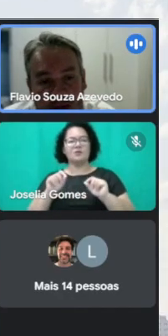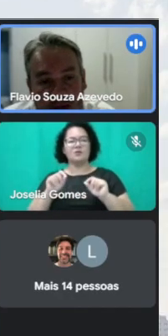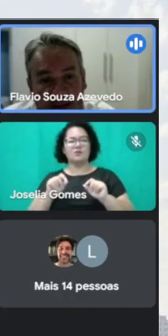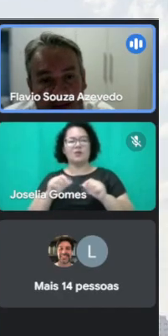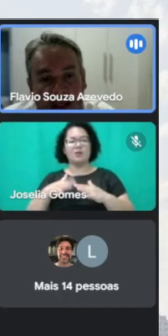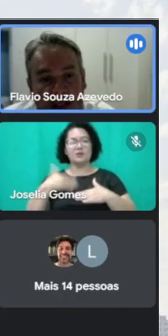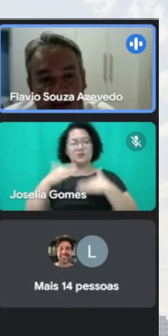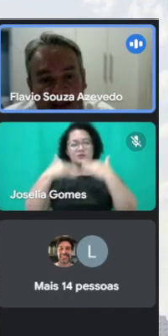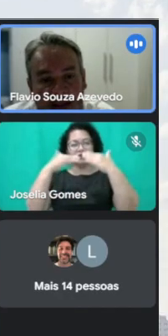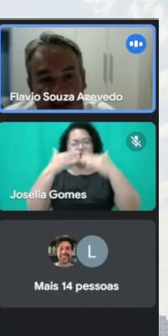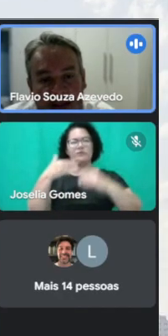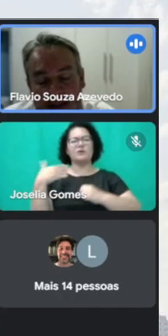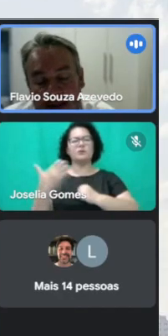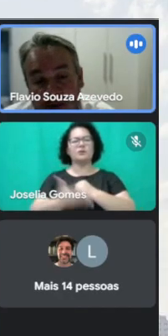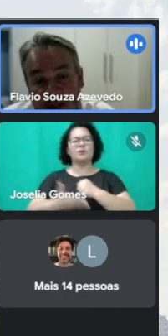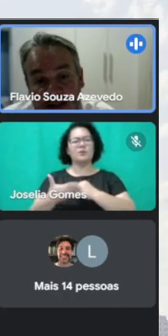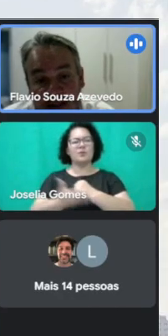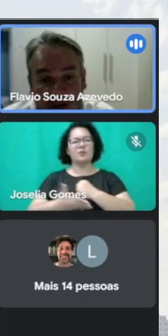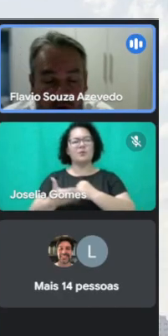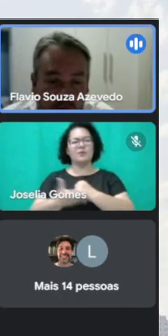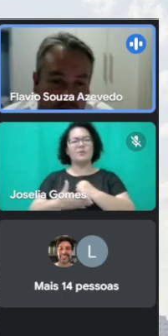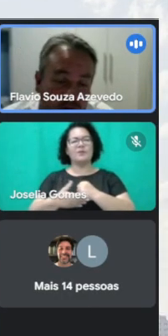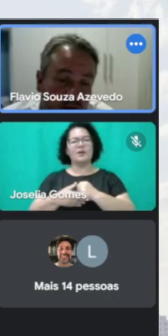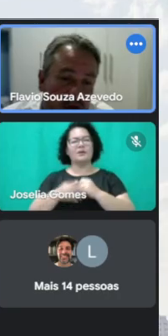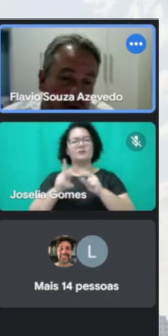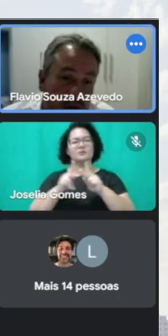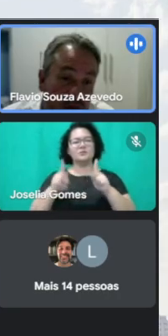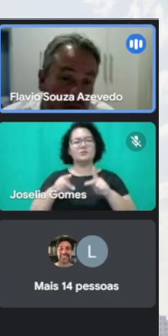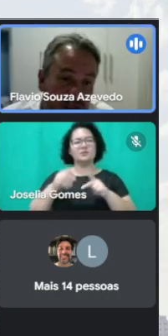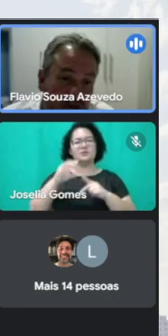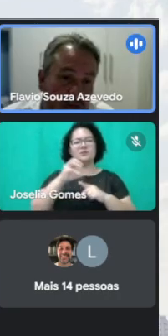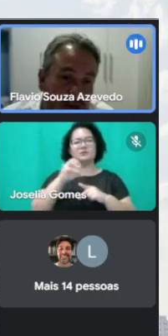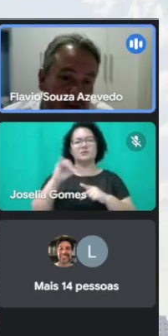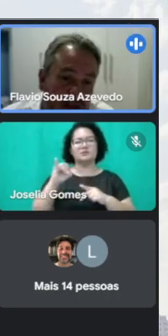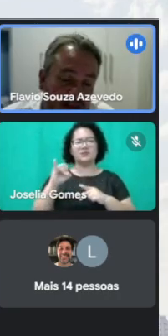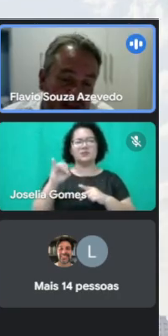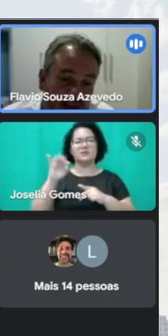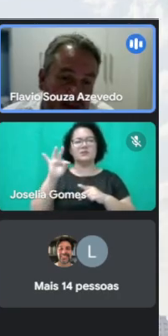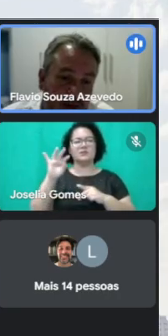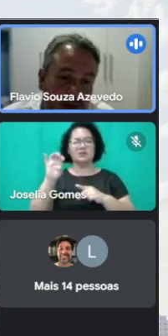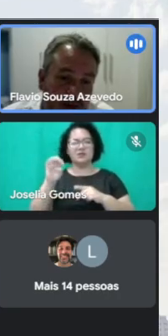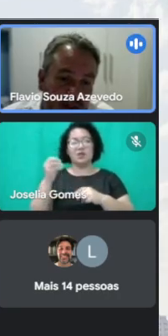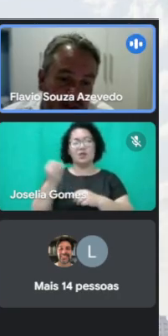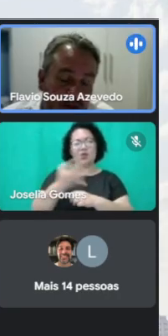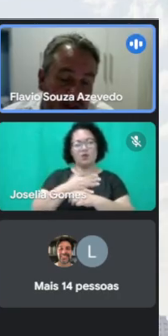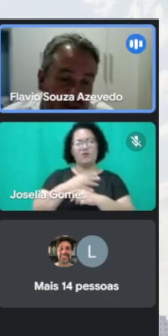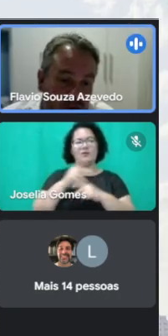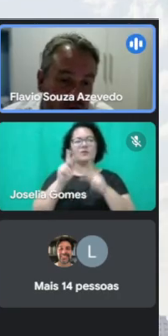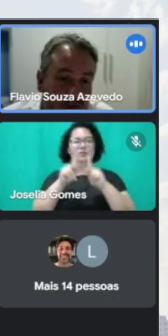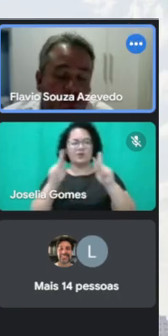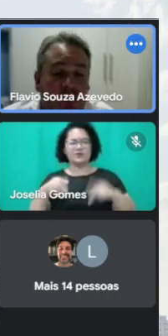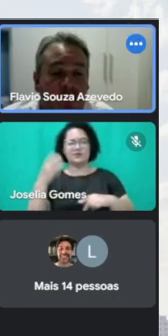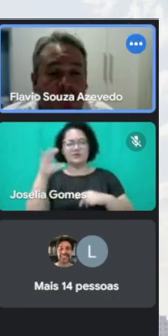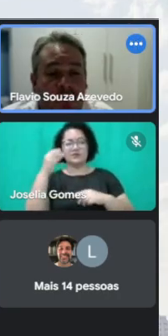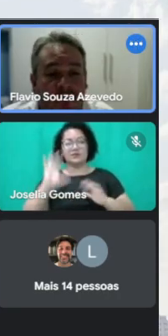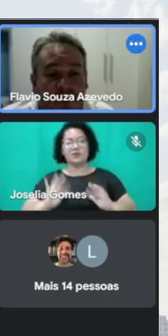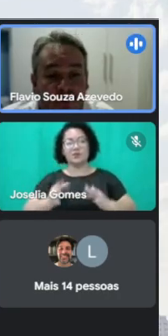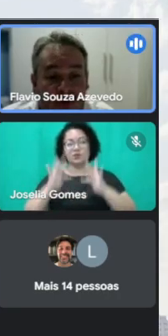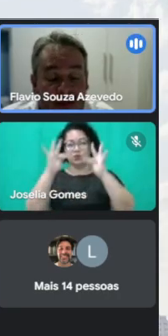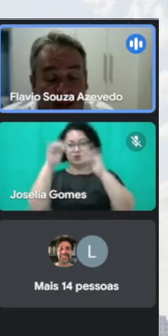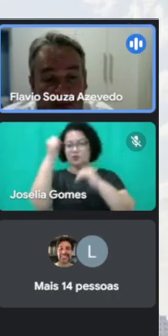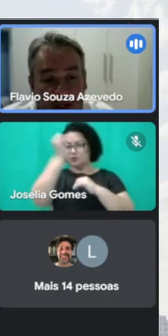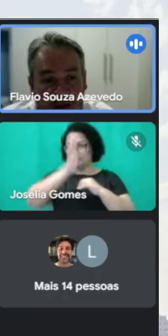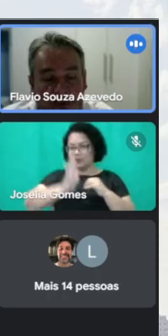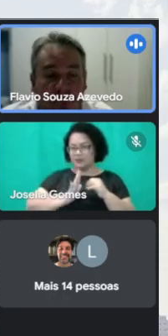desenvolvido a partir desse projeto City Nova. É um projeto do Ministério de Ciência e Tecnologia do Brasil,